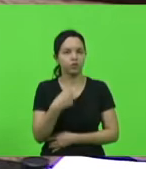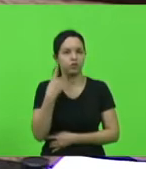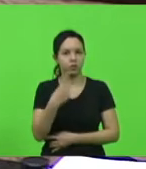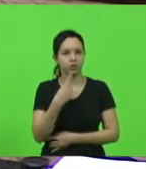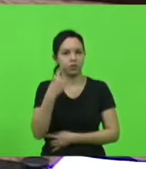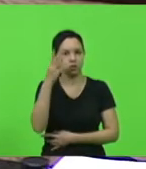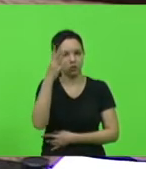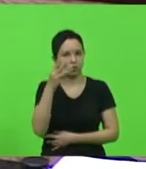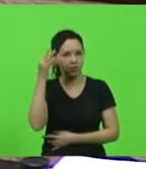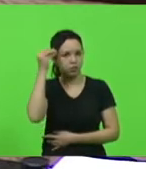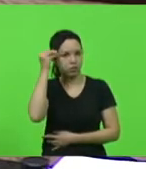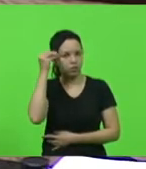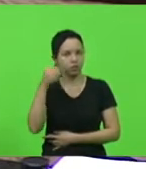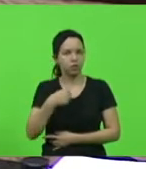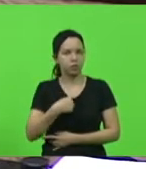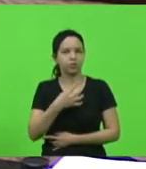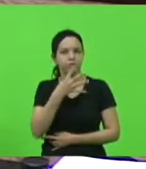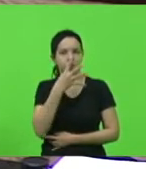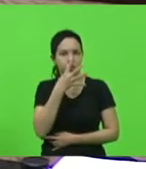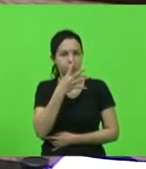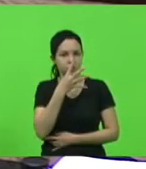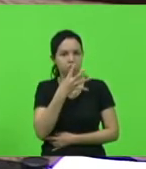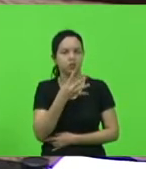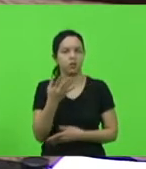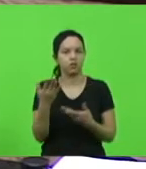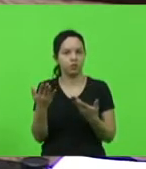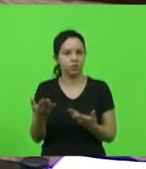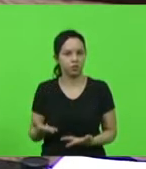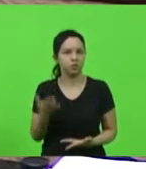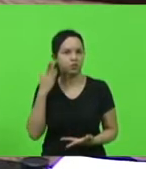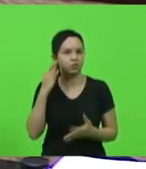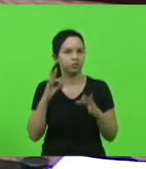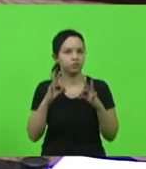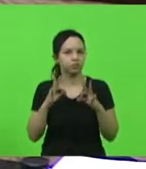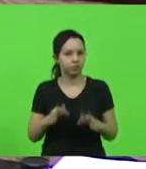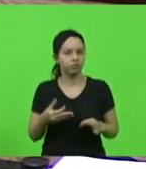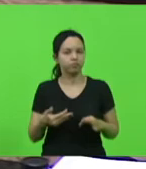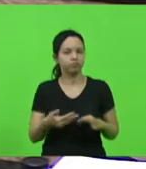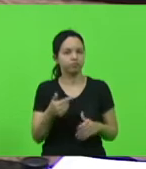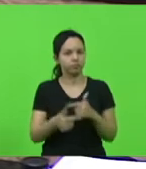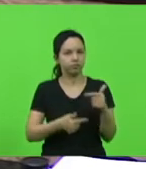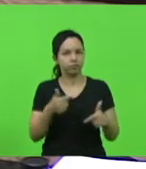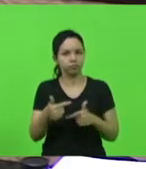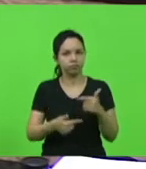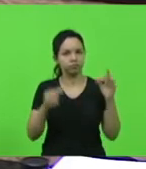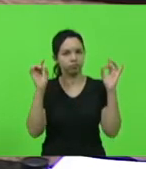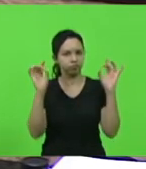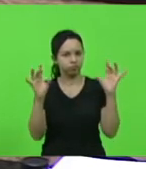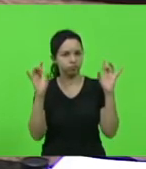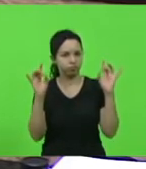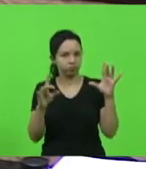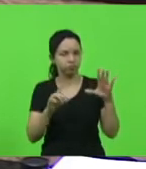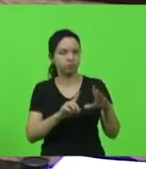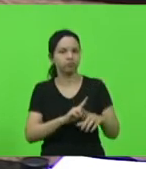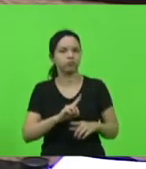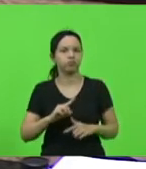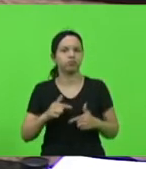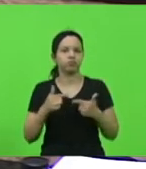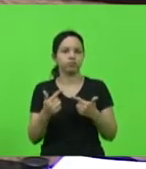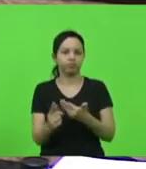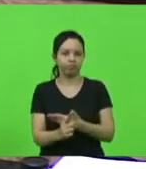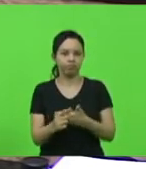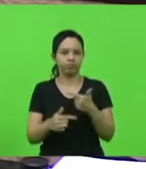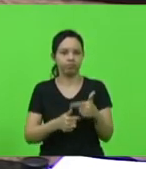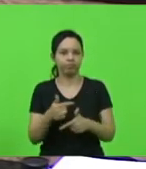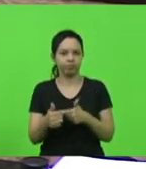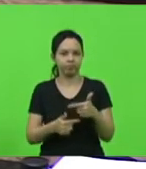por quem eu tenho uma admiração muito grande, e tenho certeza que ela fará um excelente trabalho à frente dessa grande missão.